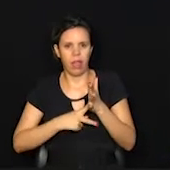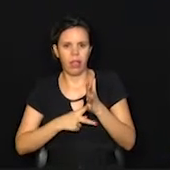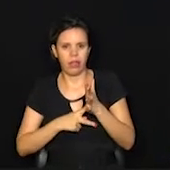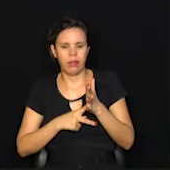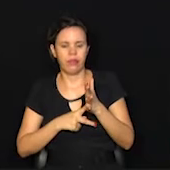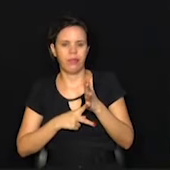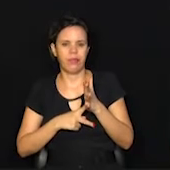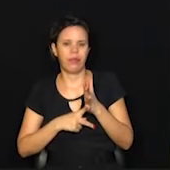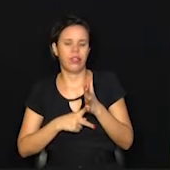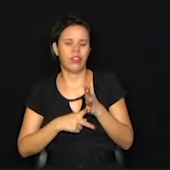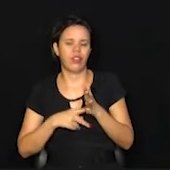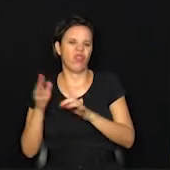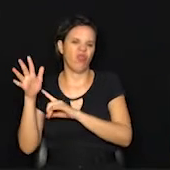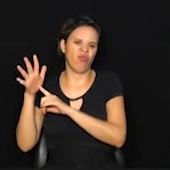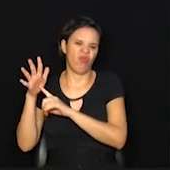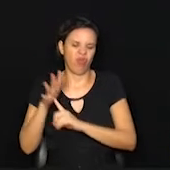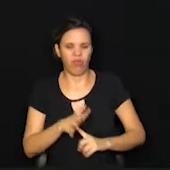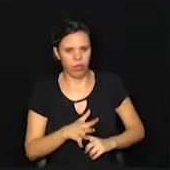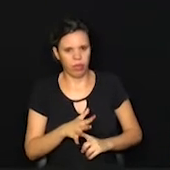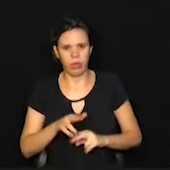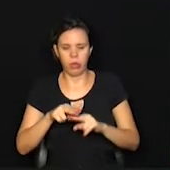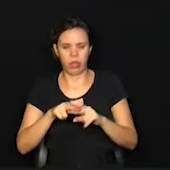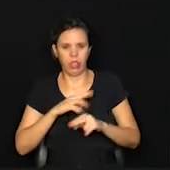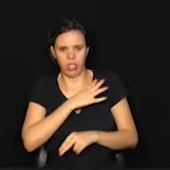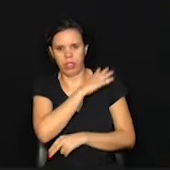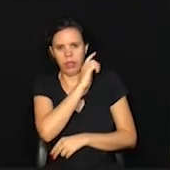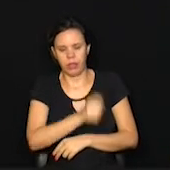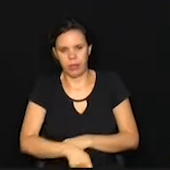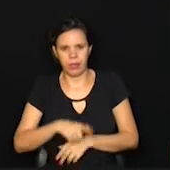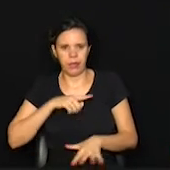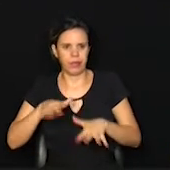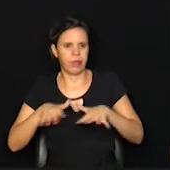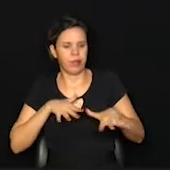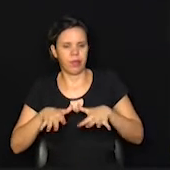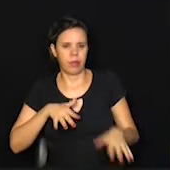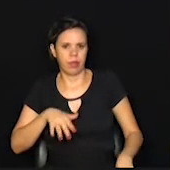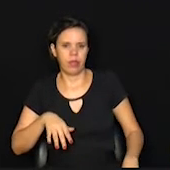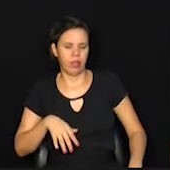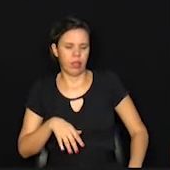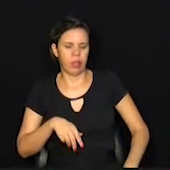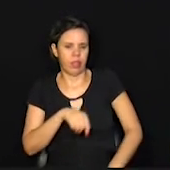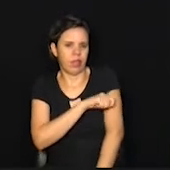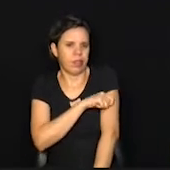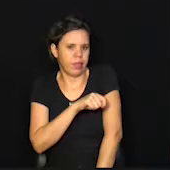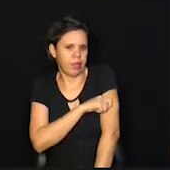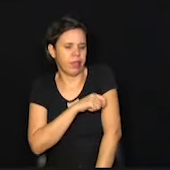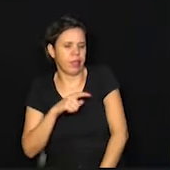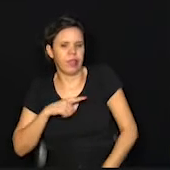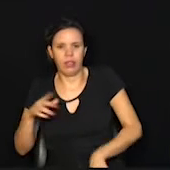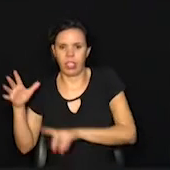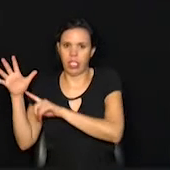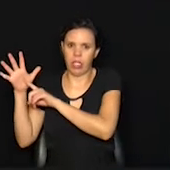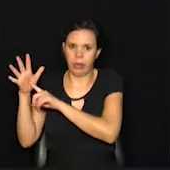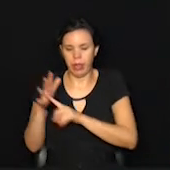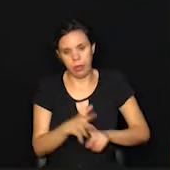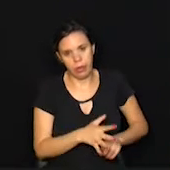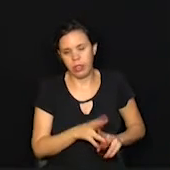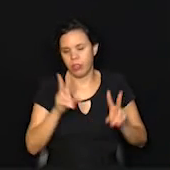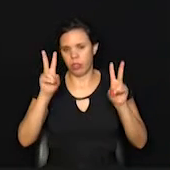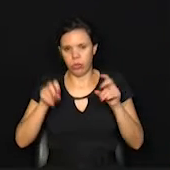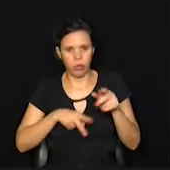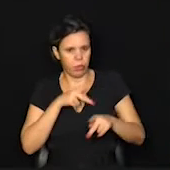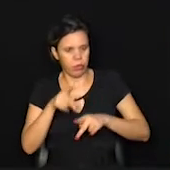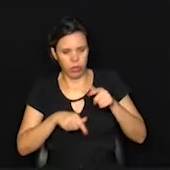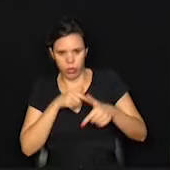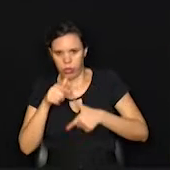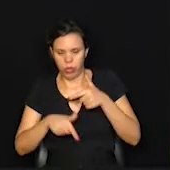espancado pela ditadura né O que que teve mais mobilização estudantil que o mobilização da classe trabalhadora que tem mais repressão sobre a classe